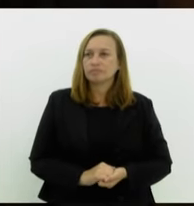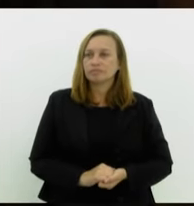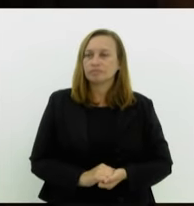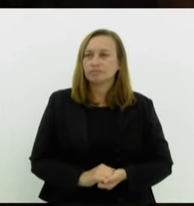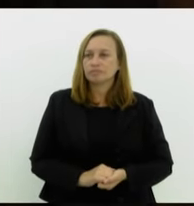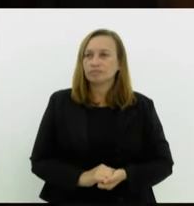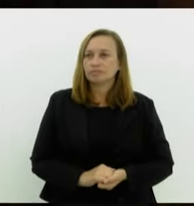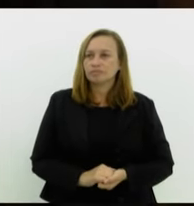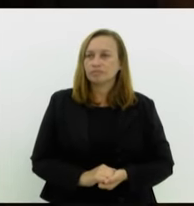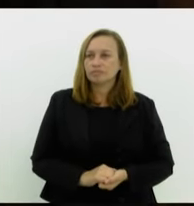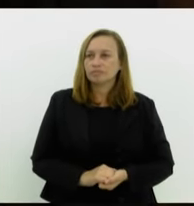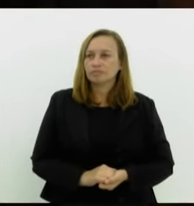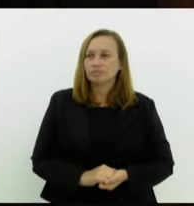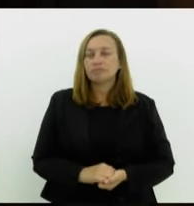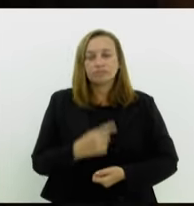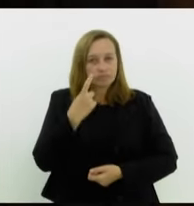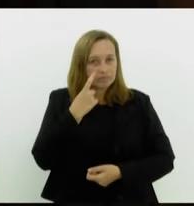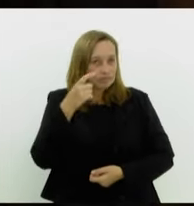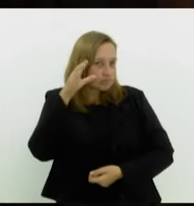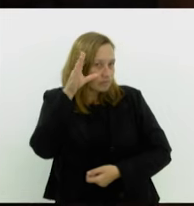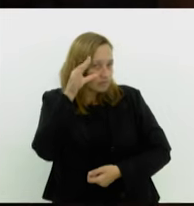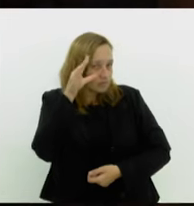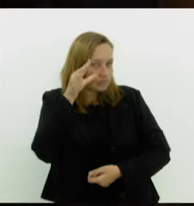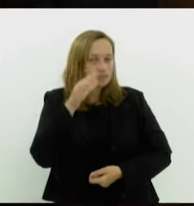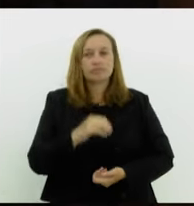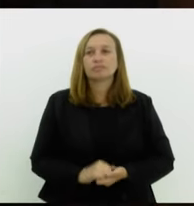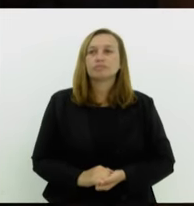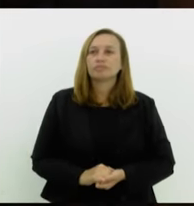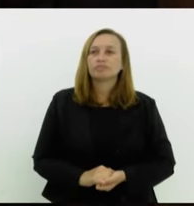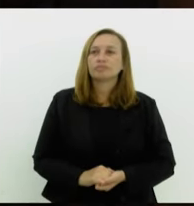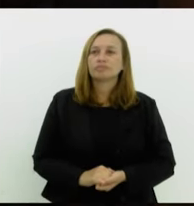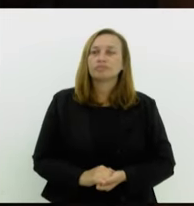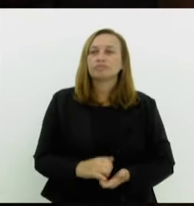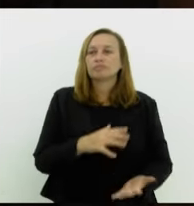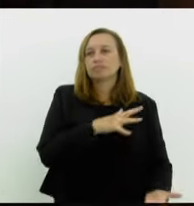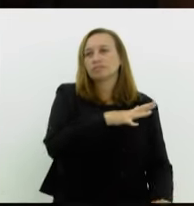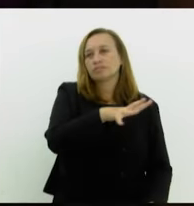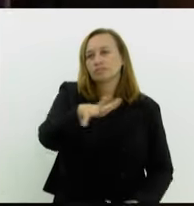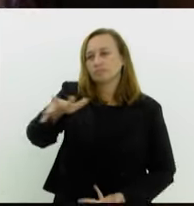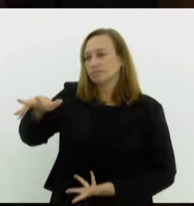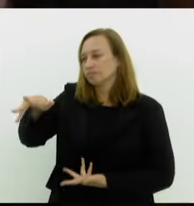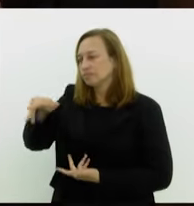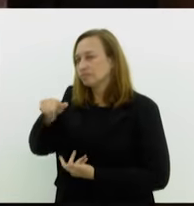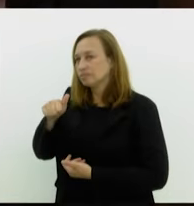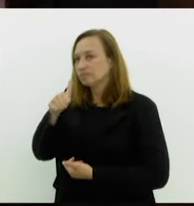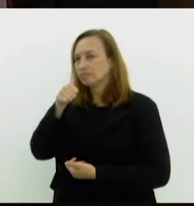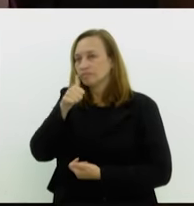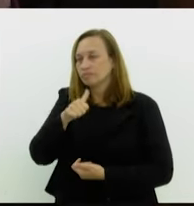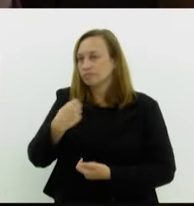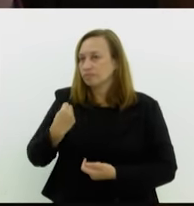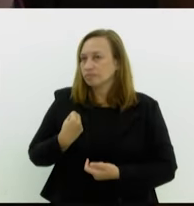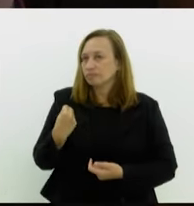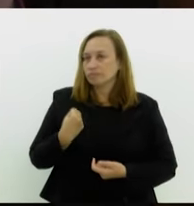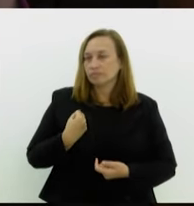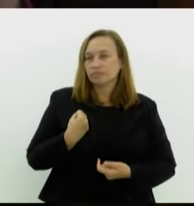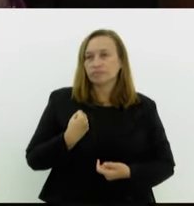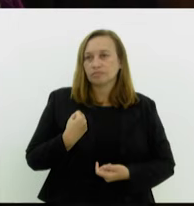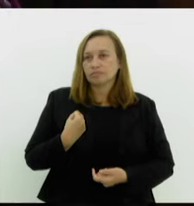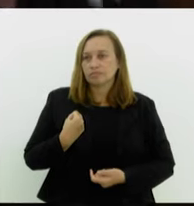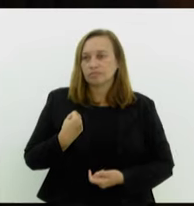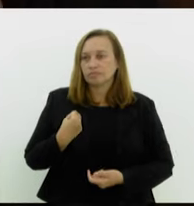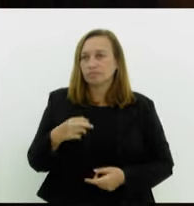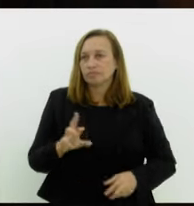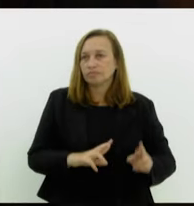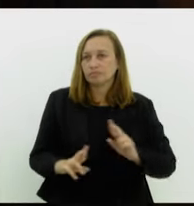índices E olha que interessante as nações com melhores índices em